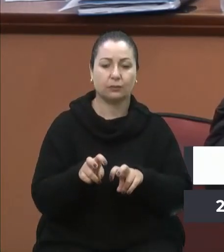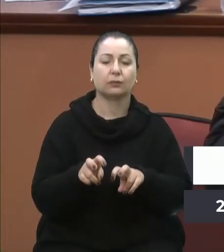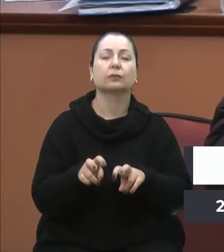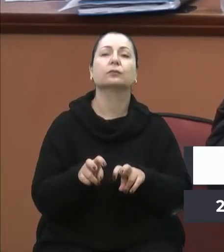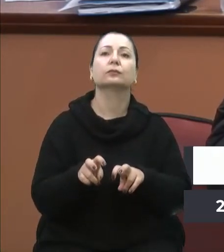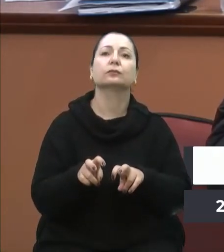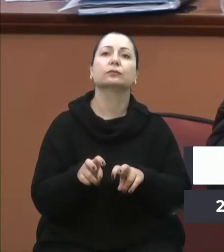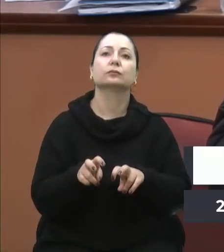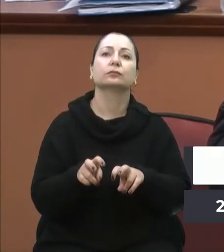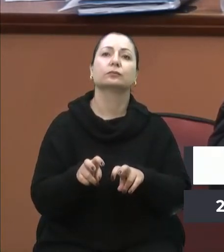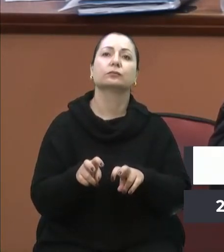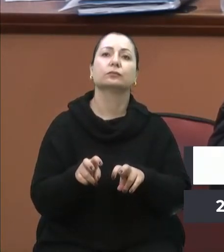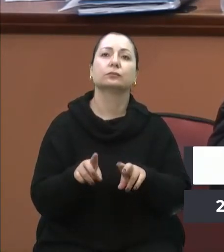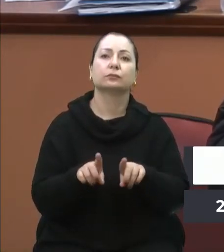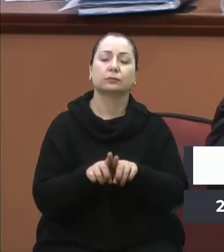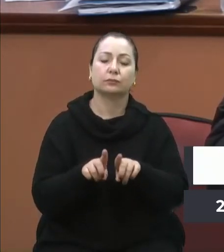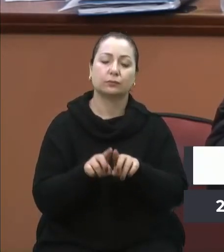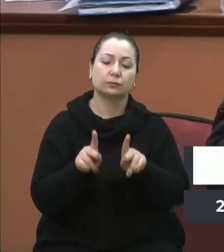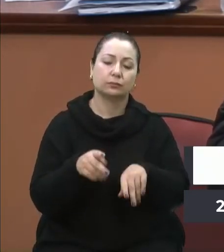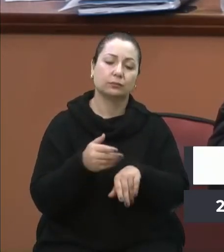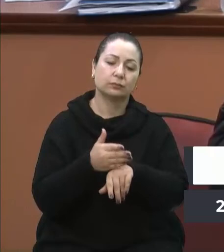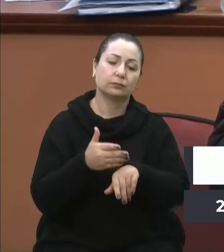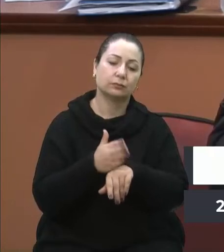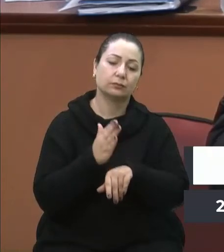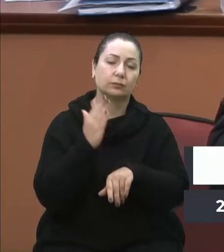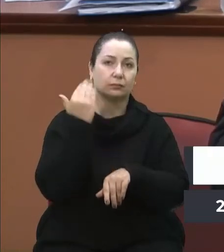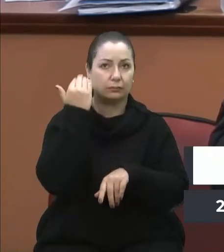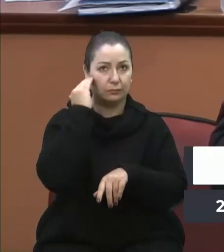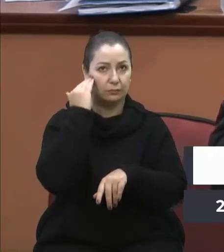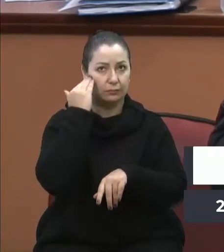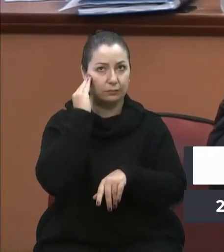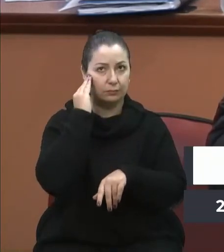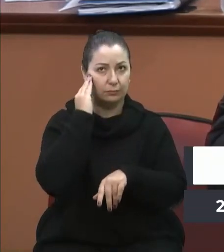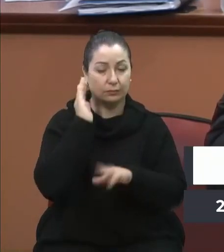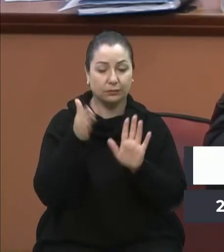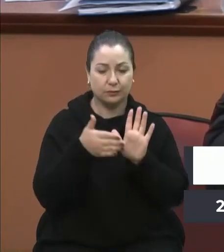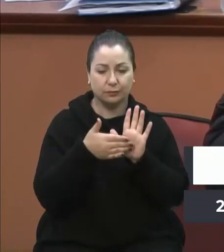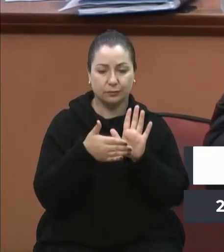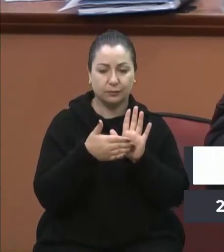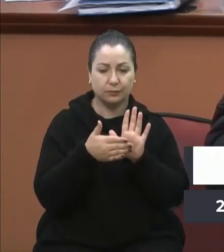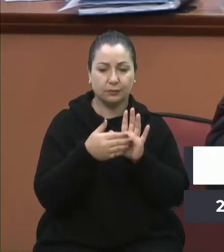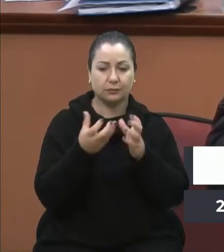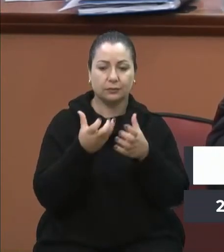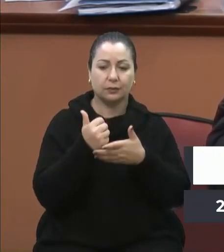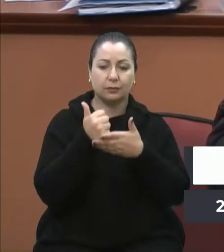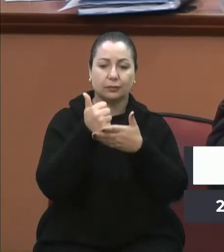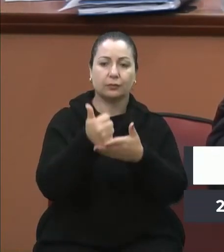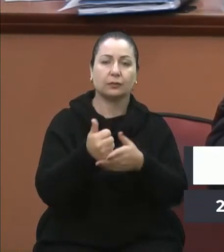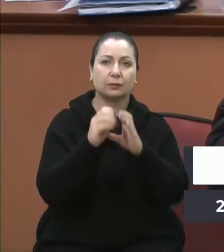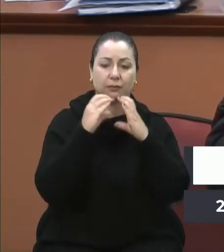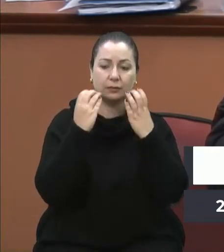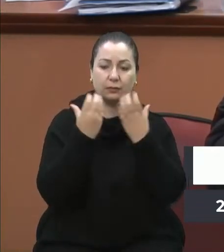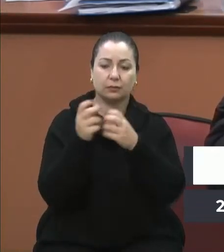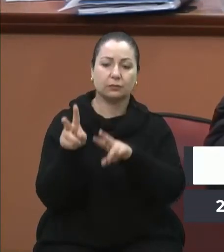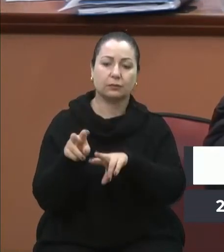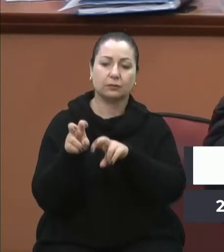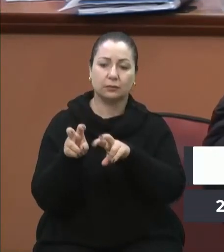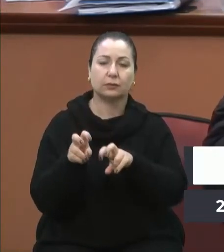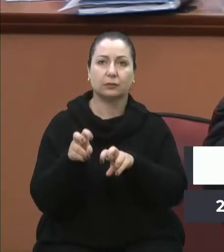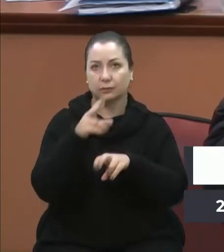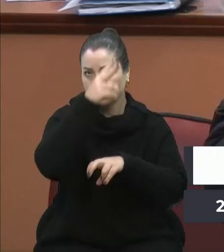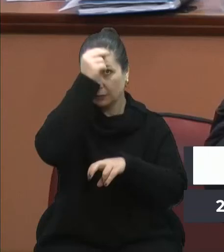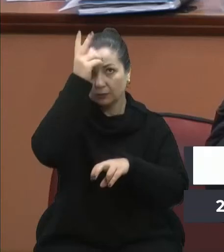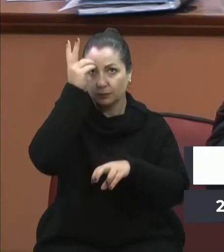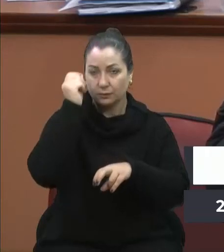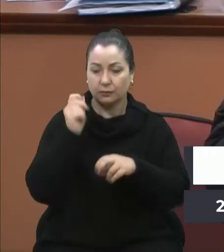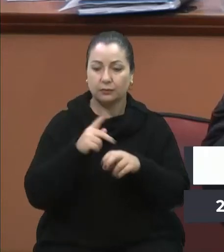Cooperativismo, por seus integrantes, por entender que a proposição visa auxiliar a comunidade rural de nosso município,